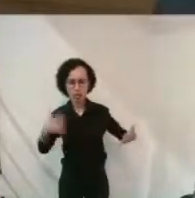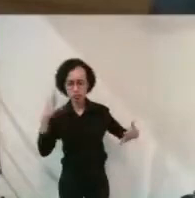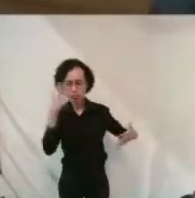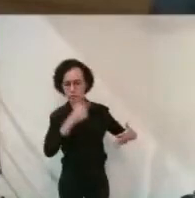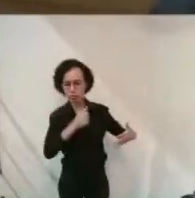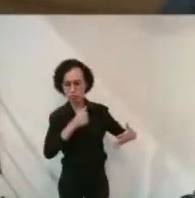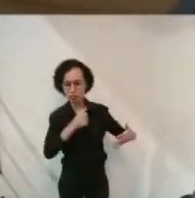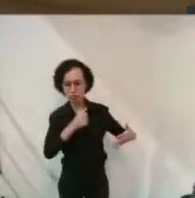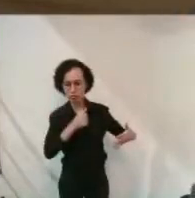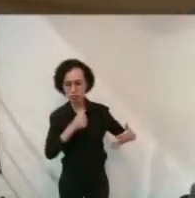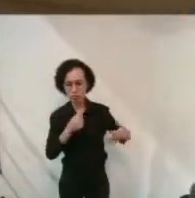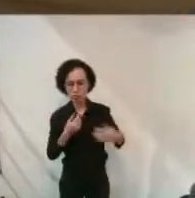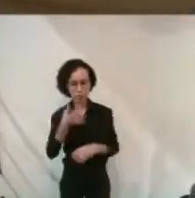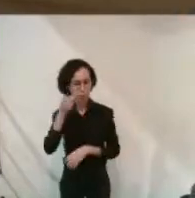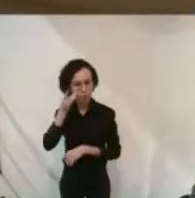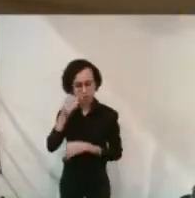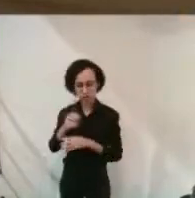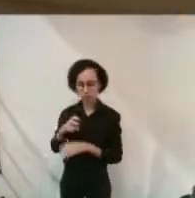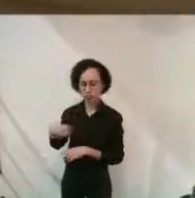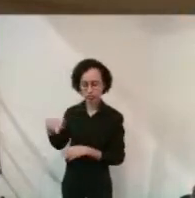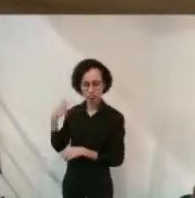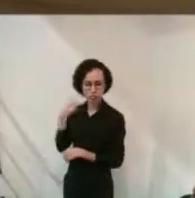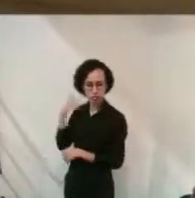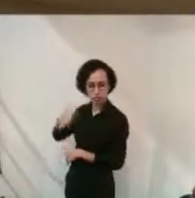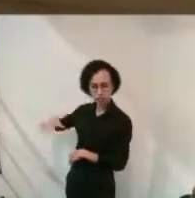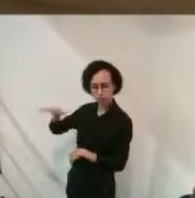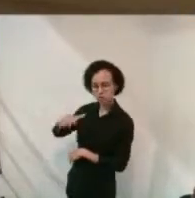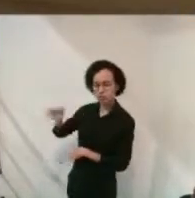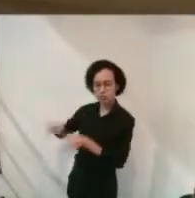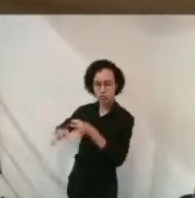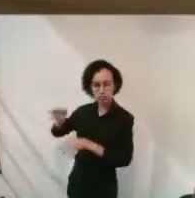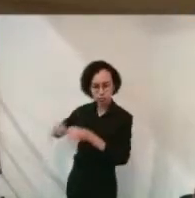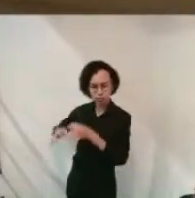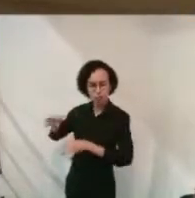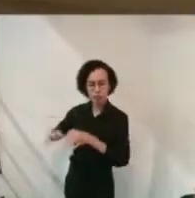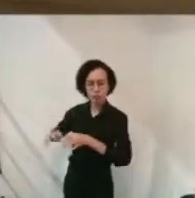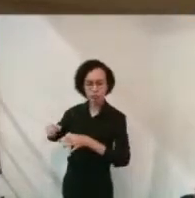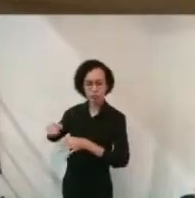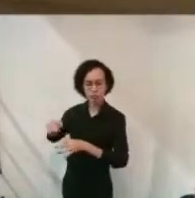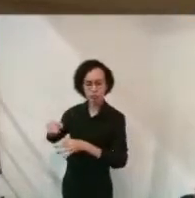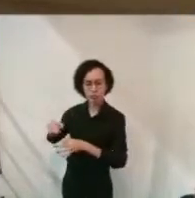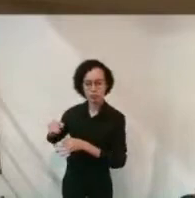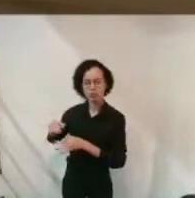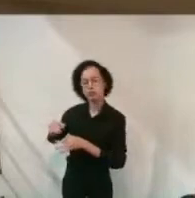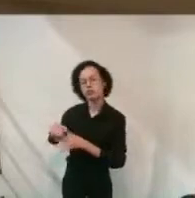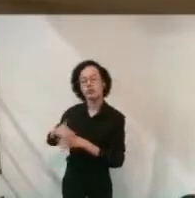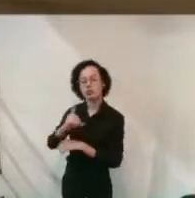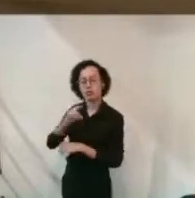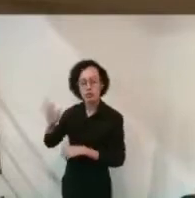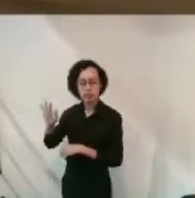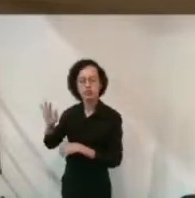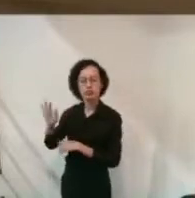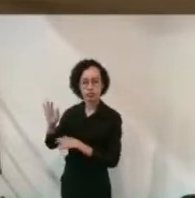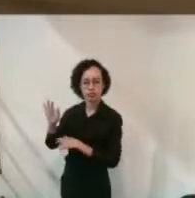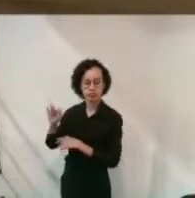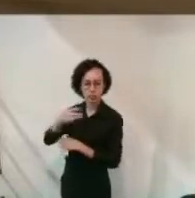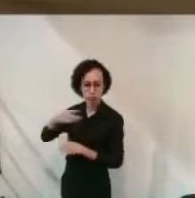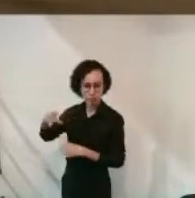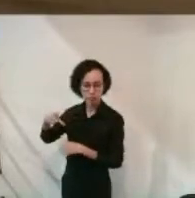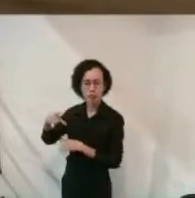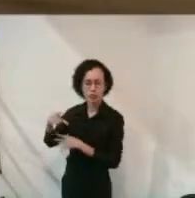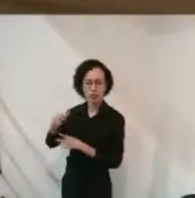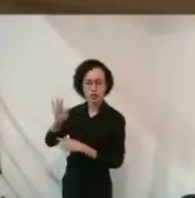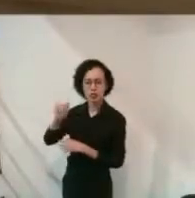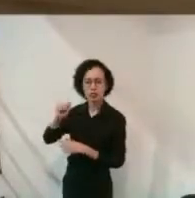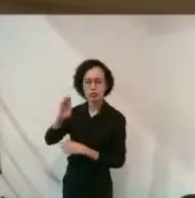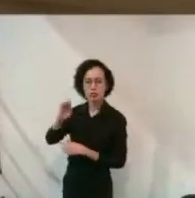agradável com as presenças da Procuradora-Geral de Justiça do Ministério Público do Distrito Federal e Territórios, doutora Fabiana